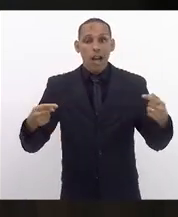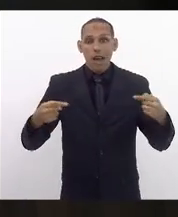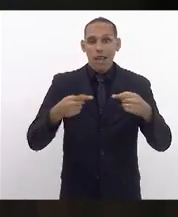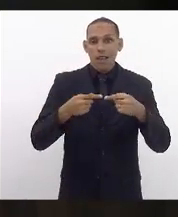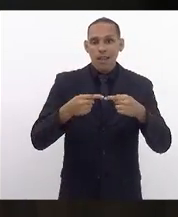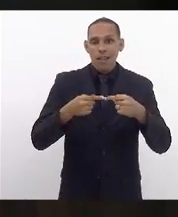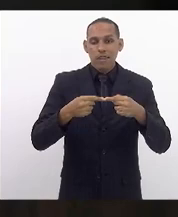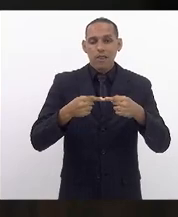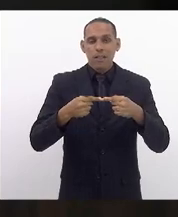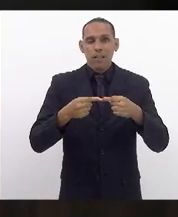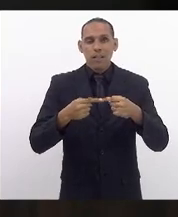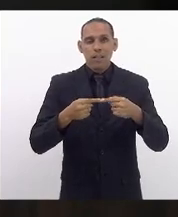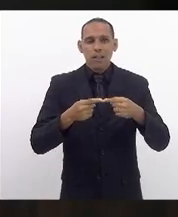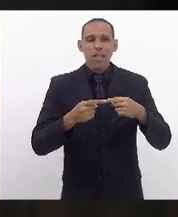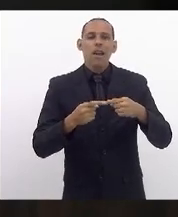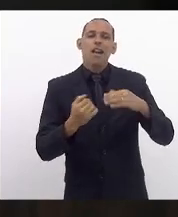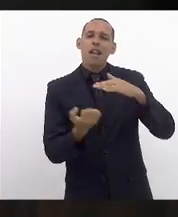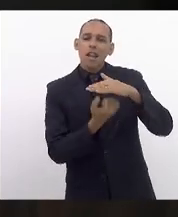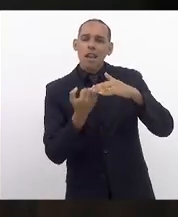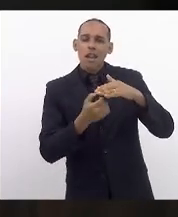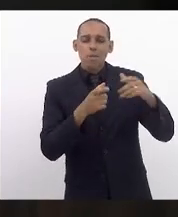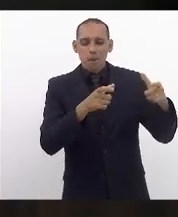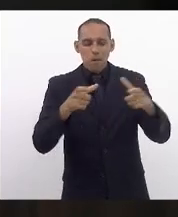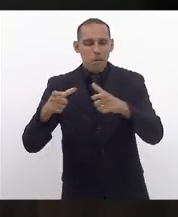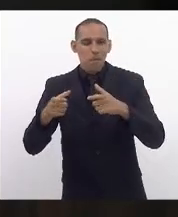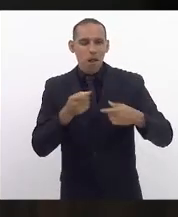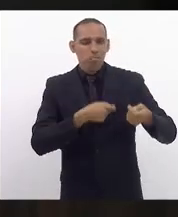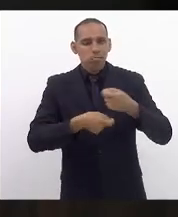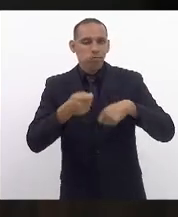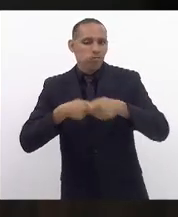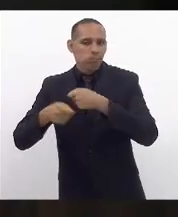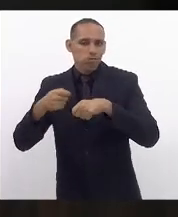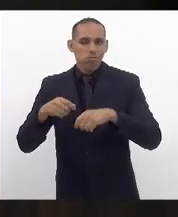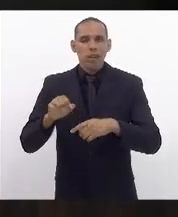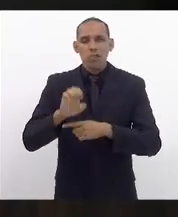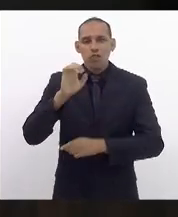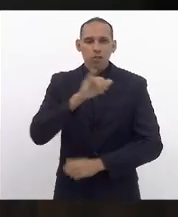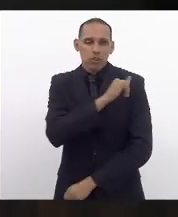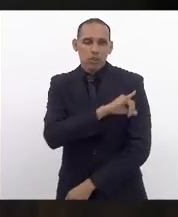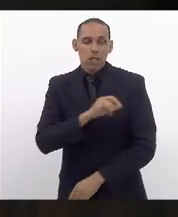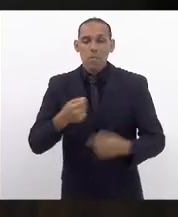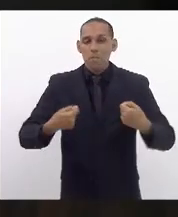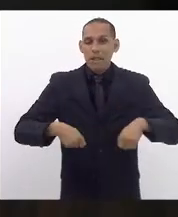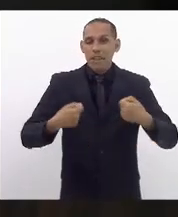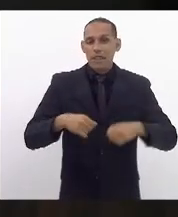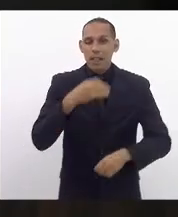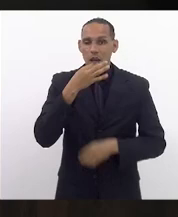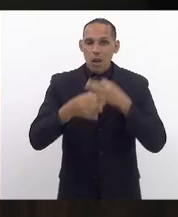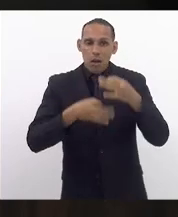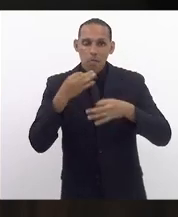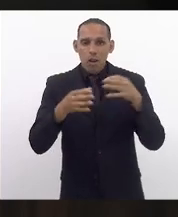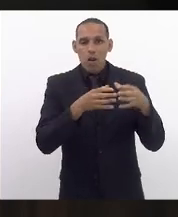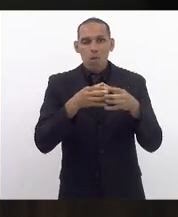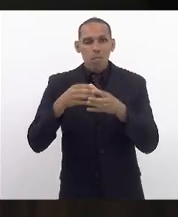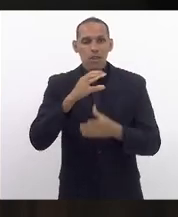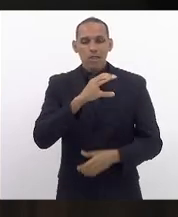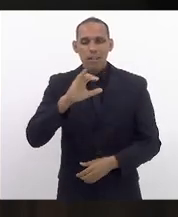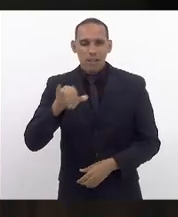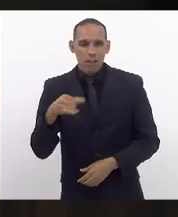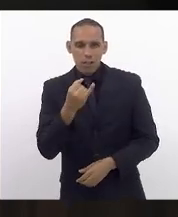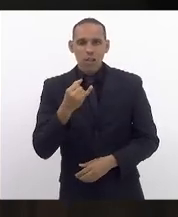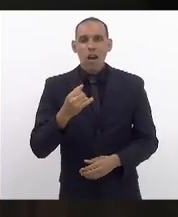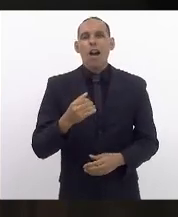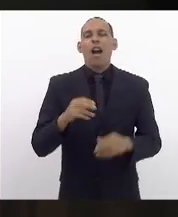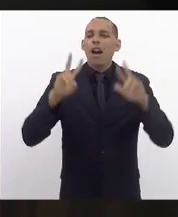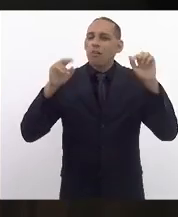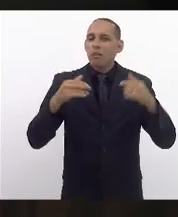aplicado a estabelecimentos industriais do Estado do Rio de Janeiro. Pendente de parecer das comissões de Constituição e Justiça, de Assuntos Municipais, Desenvolvimentos